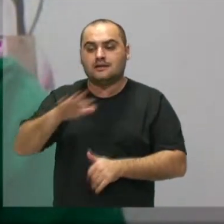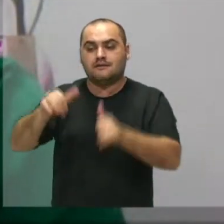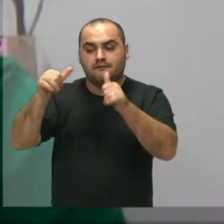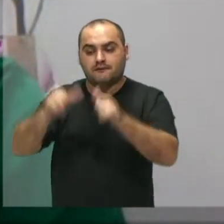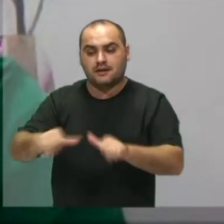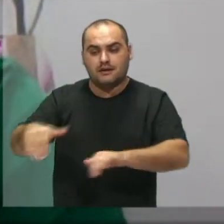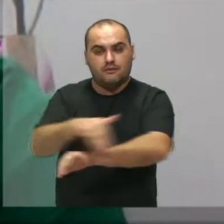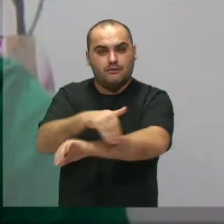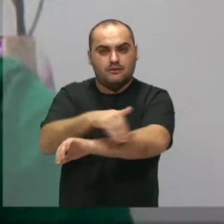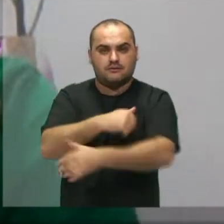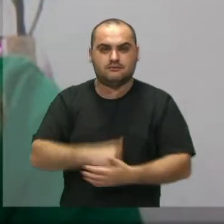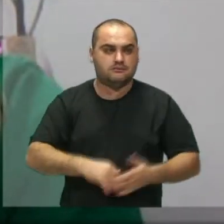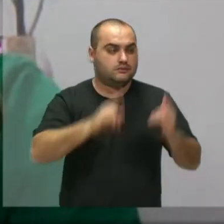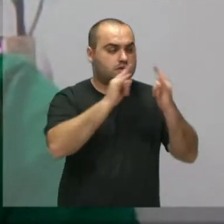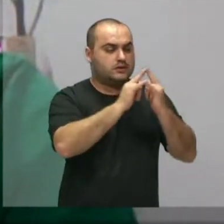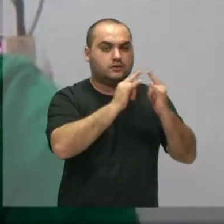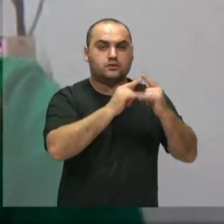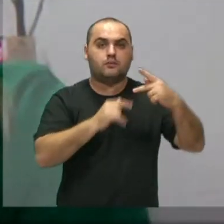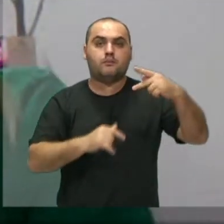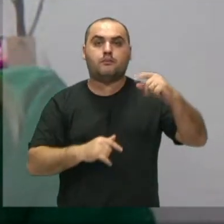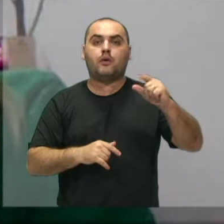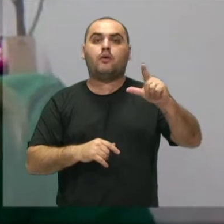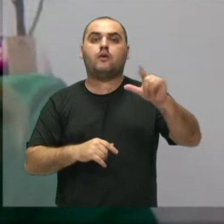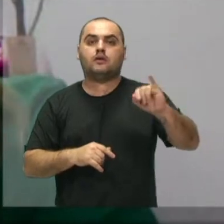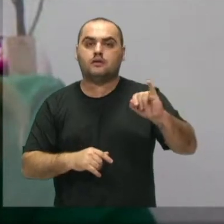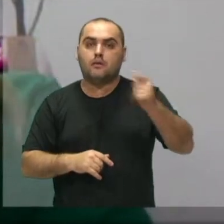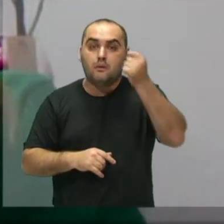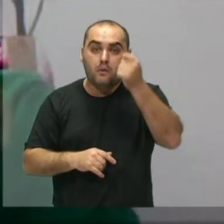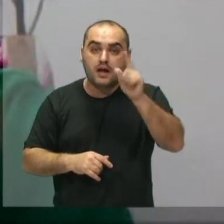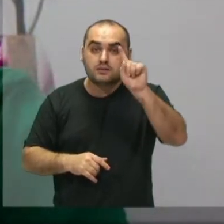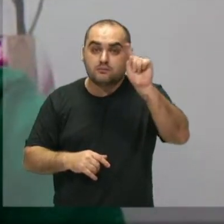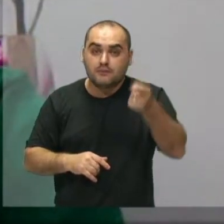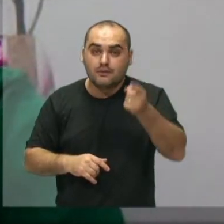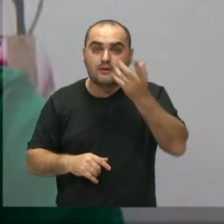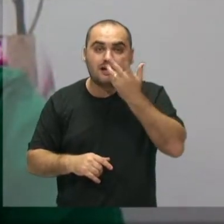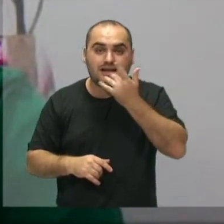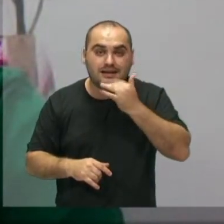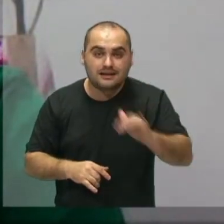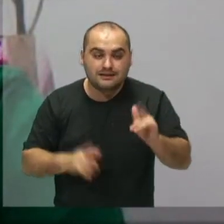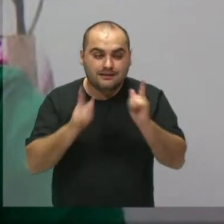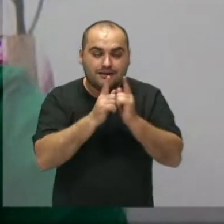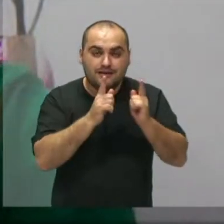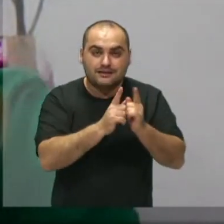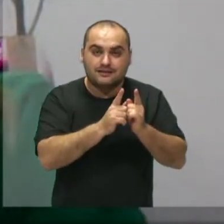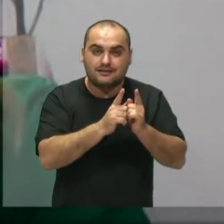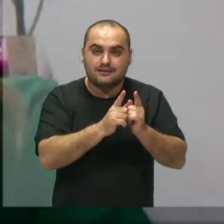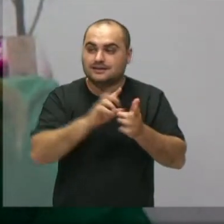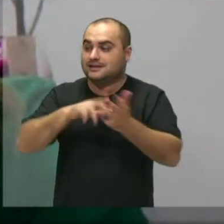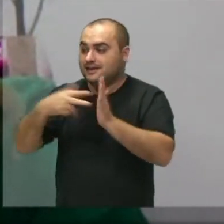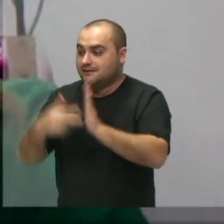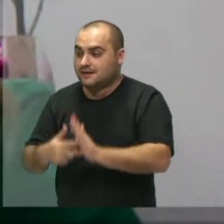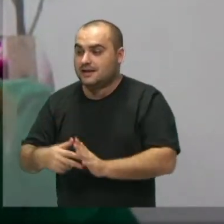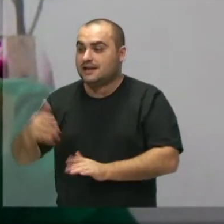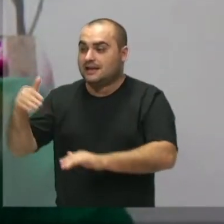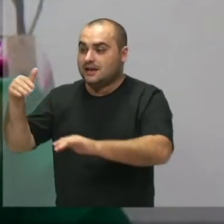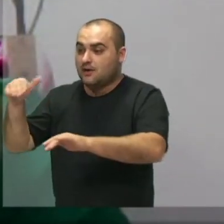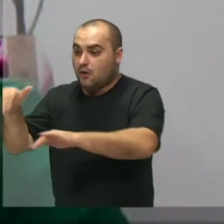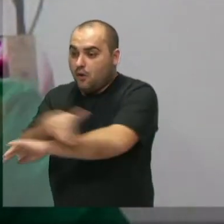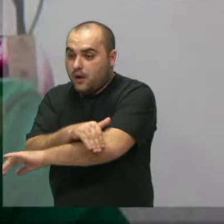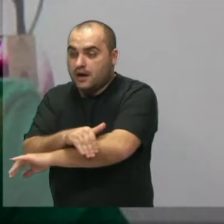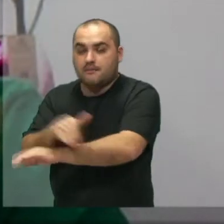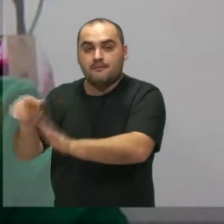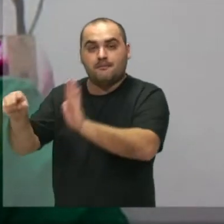crianças que são atendidas. São 1.000 crianças a menos na rua. São 1.000 crianças a menos que o mundo